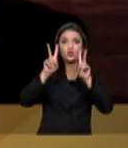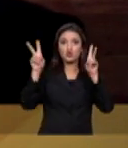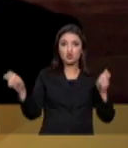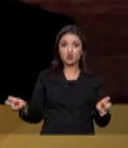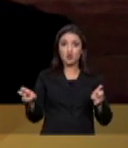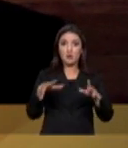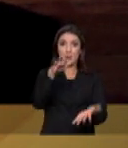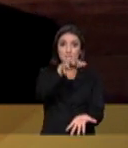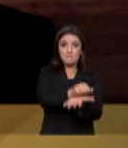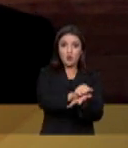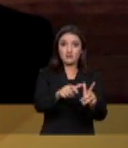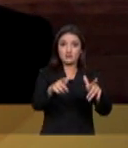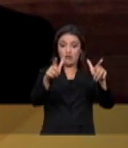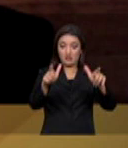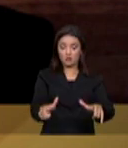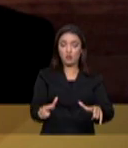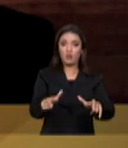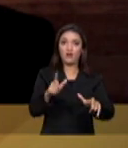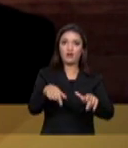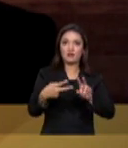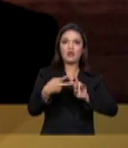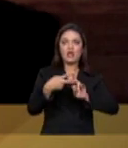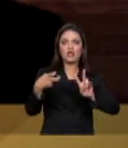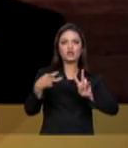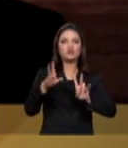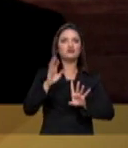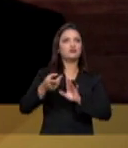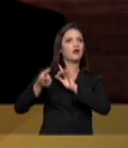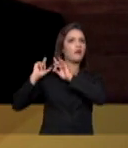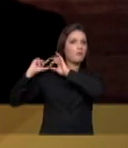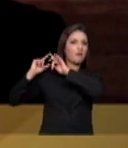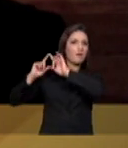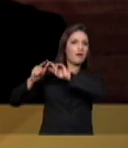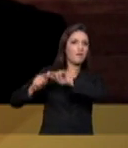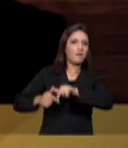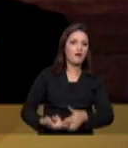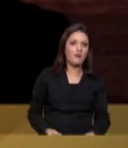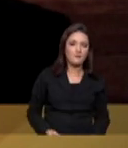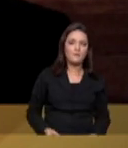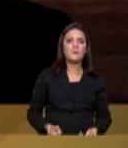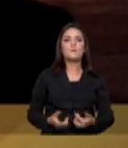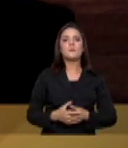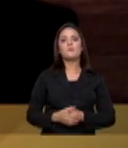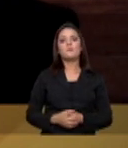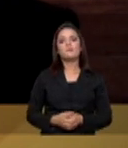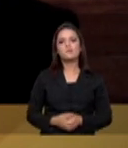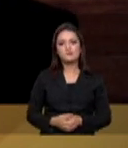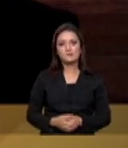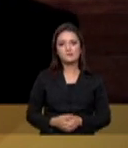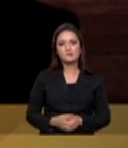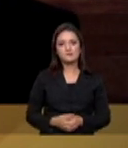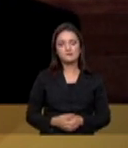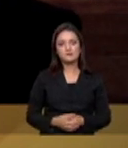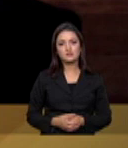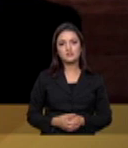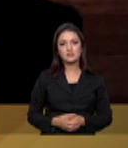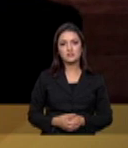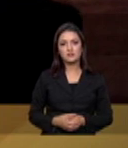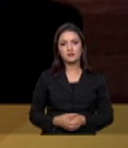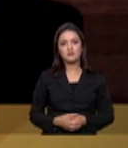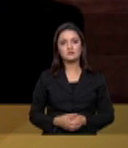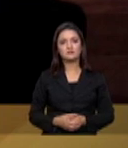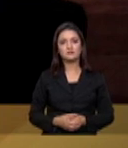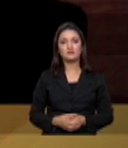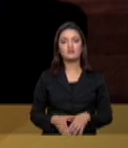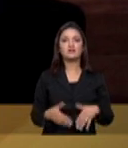tradicionalmente ocupadas pelos indígenas sem a reafirmação de jurisprudência já indicavam a de